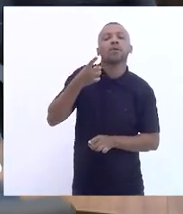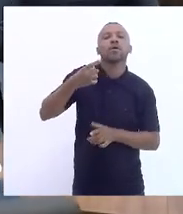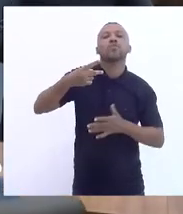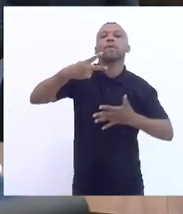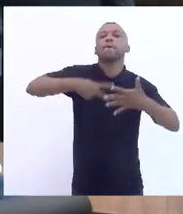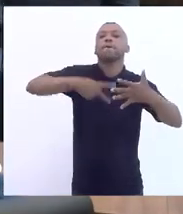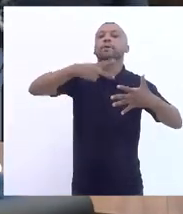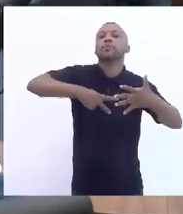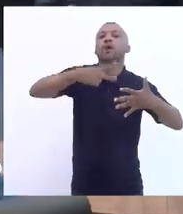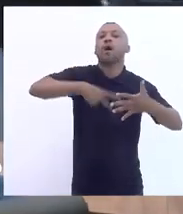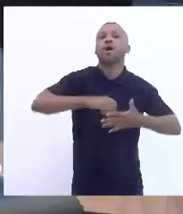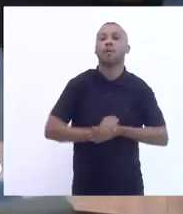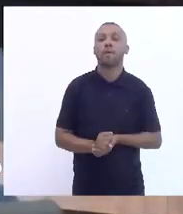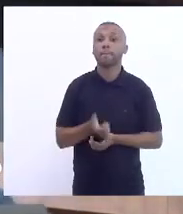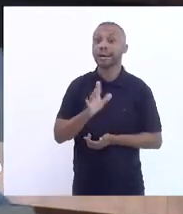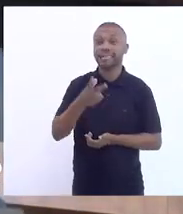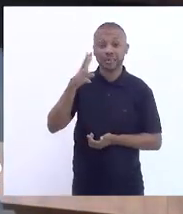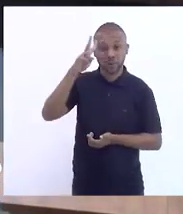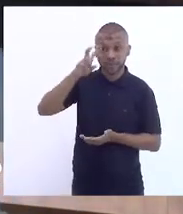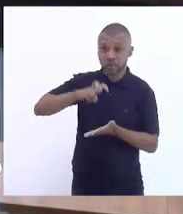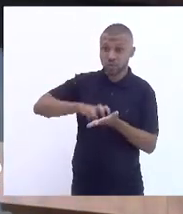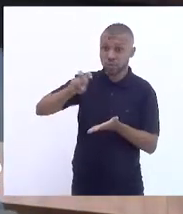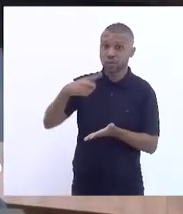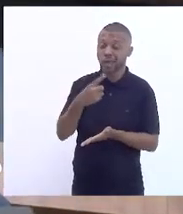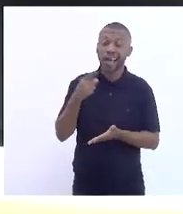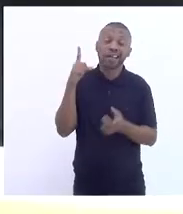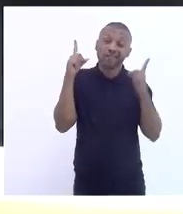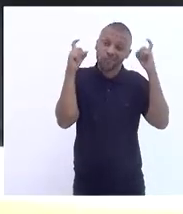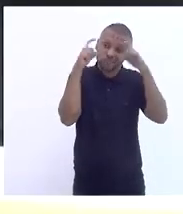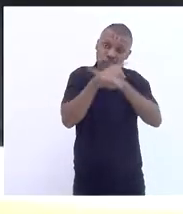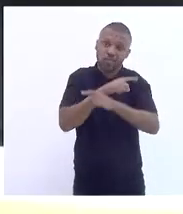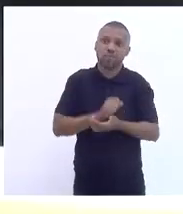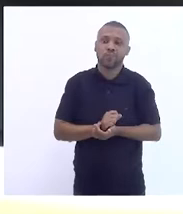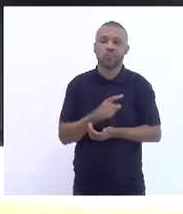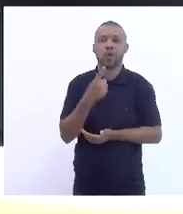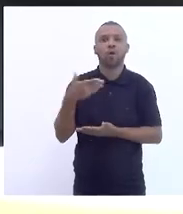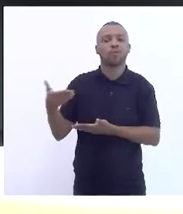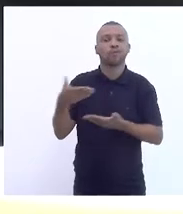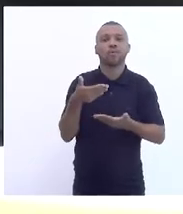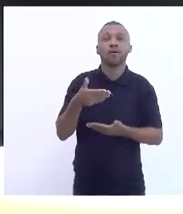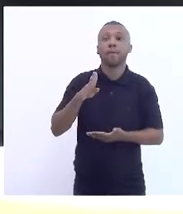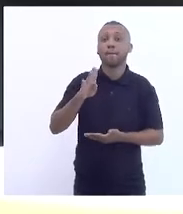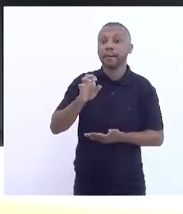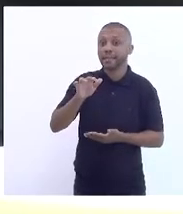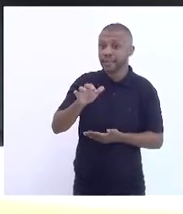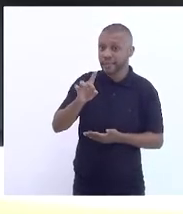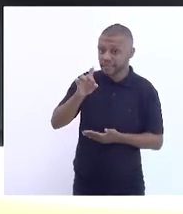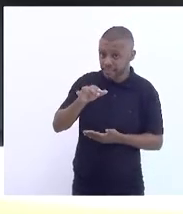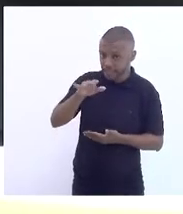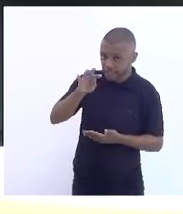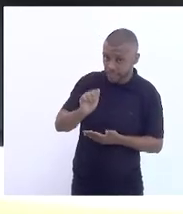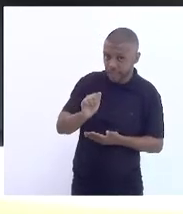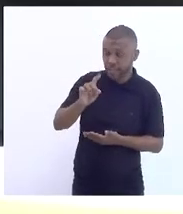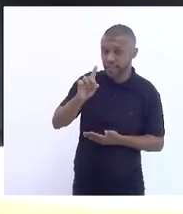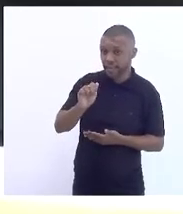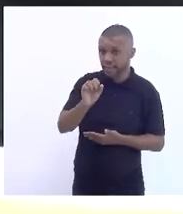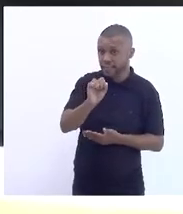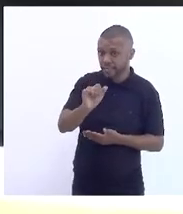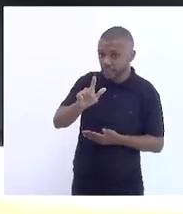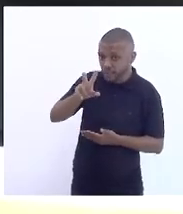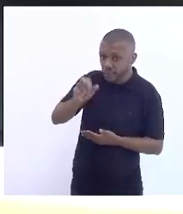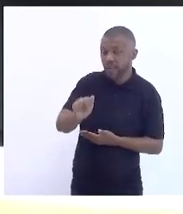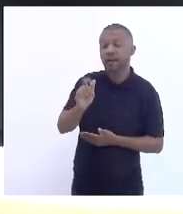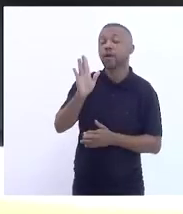mas segunda-feira de manhã é difícil a gente convidou a nossa querida Benedita da Silva que é sempre uma